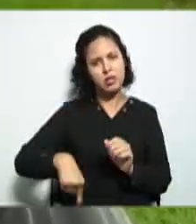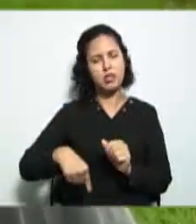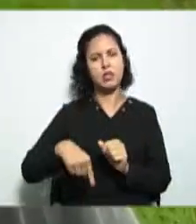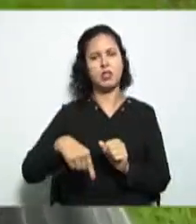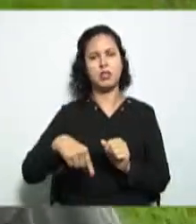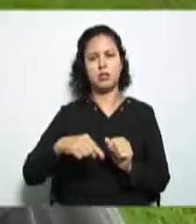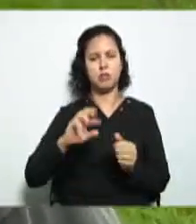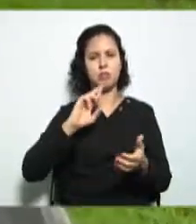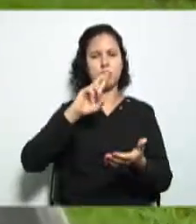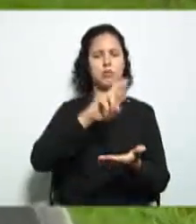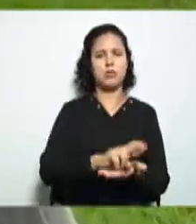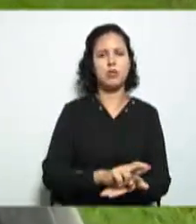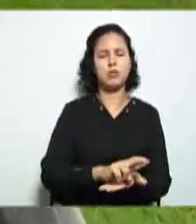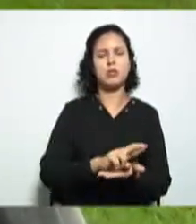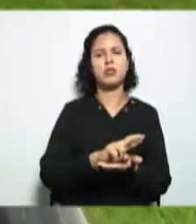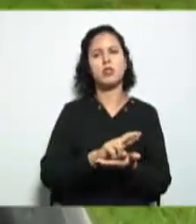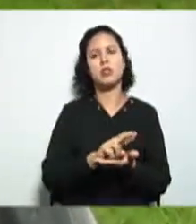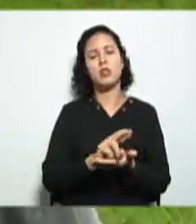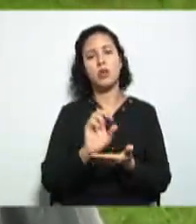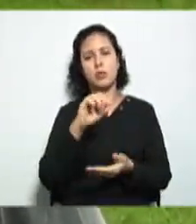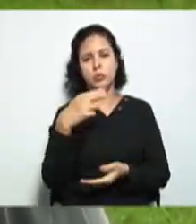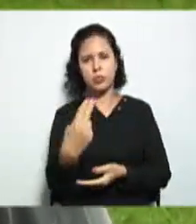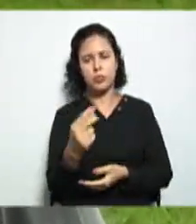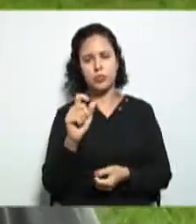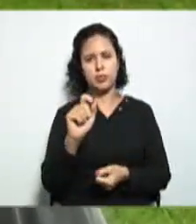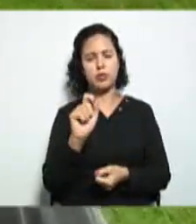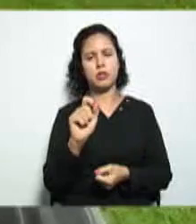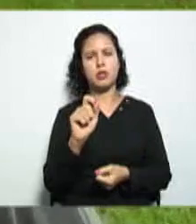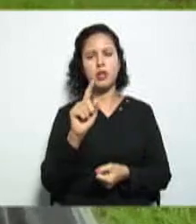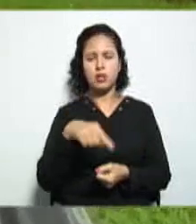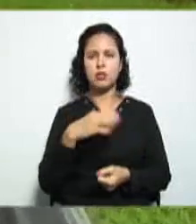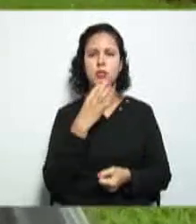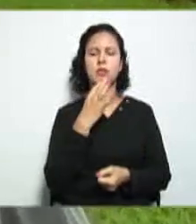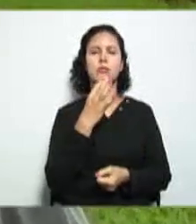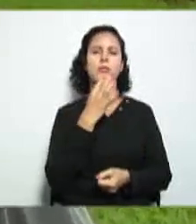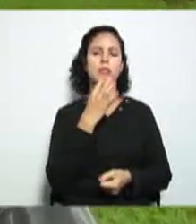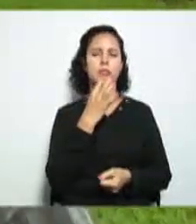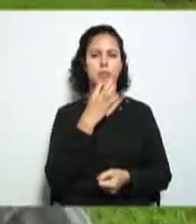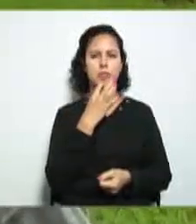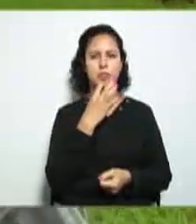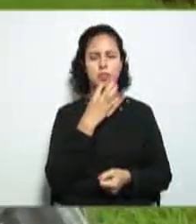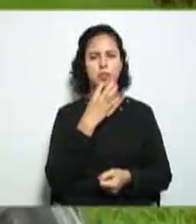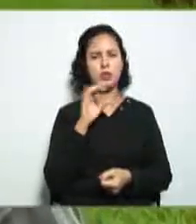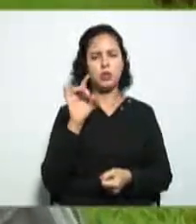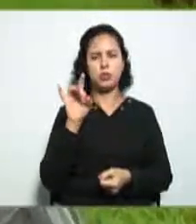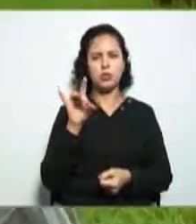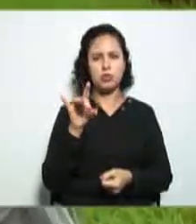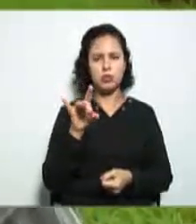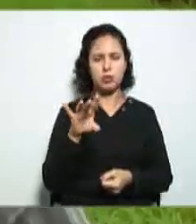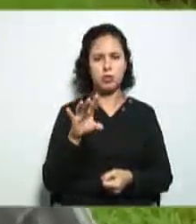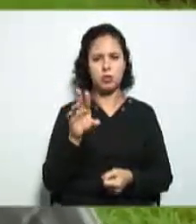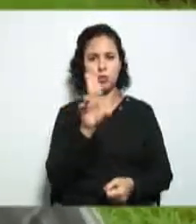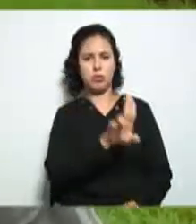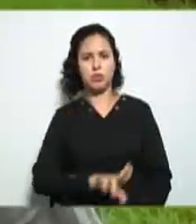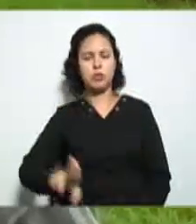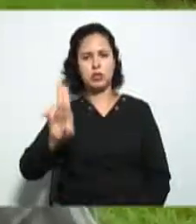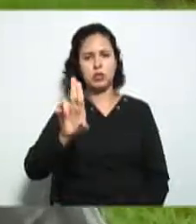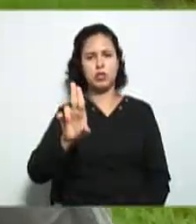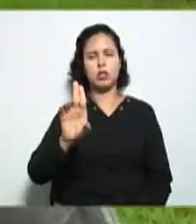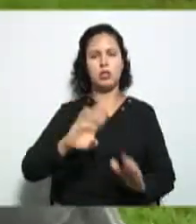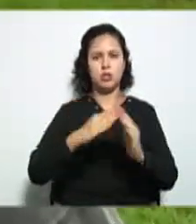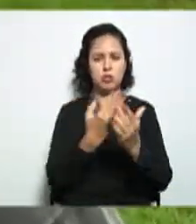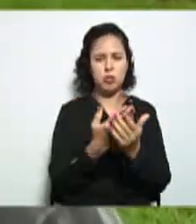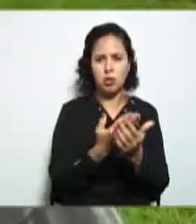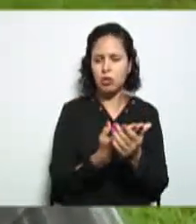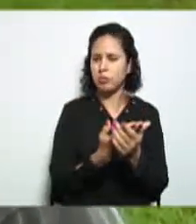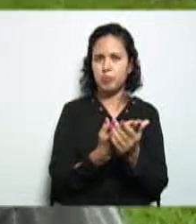determinado resultado para ele. Então, isso é o conhecimento que não é obtido através da universidade, através das escolas,